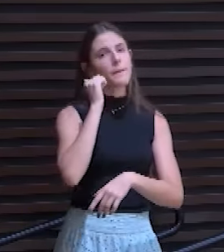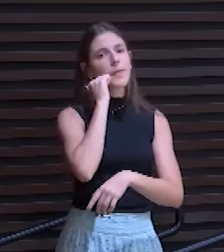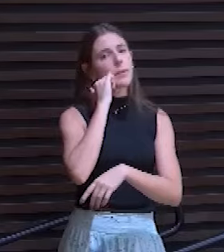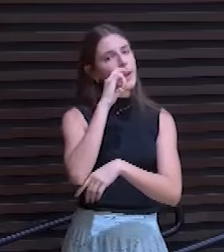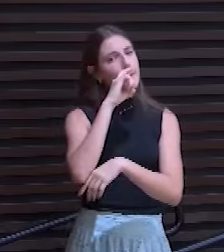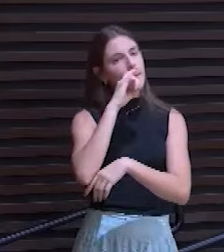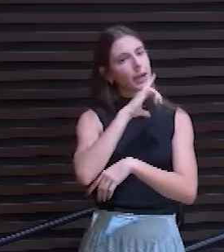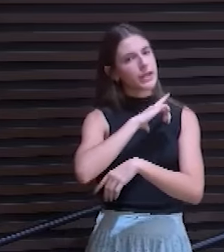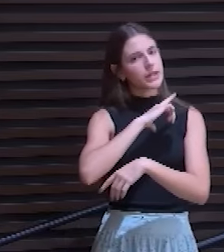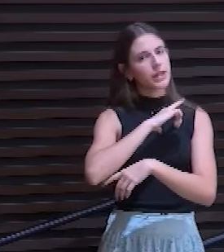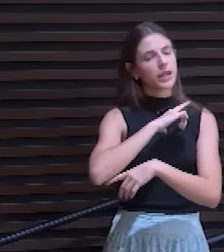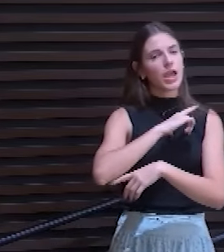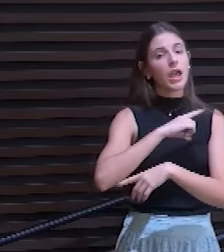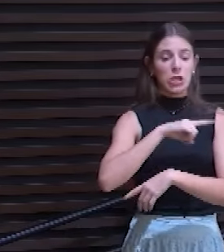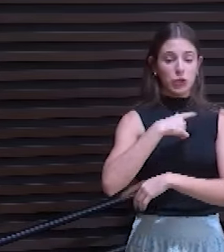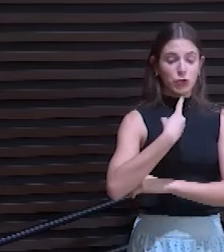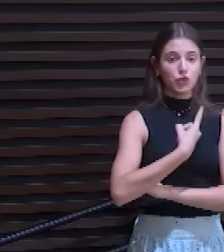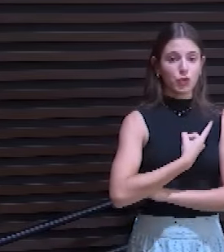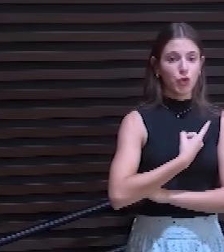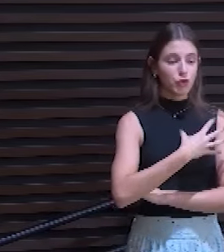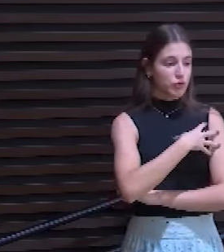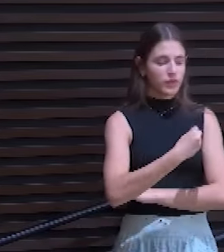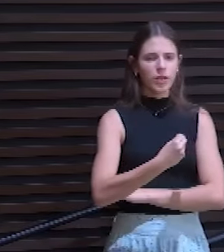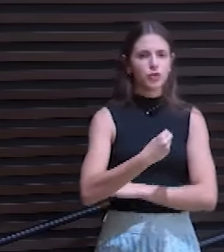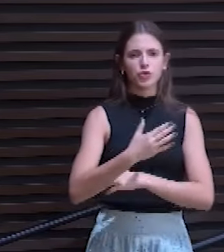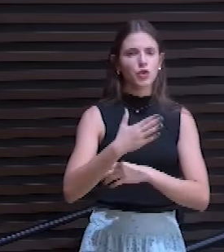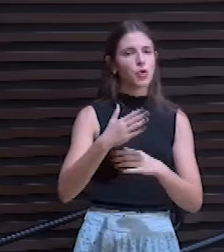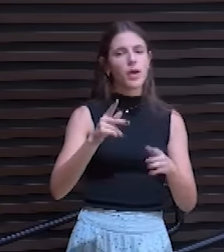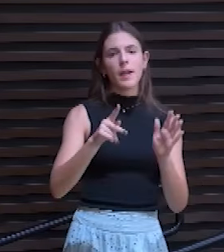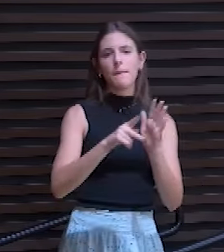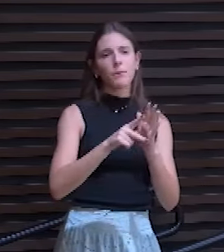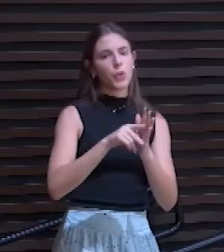filhos não nos pertencem.